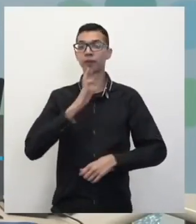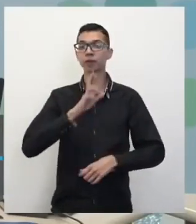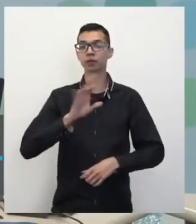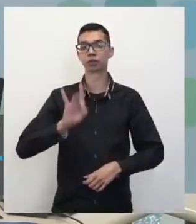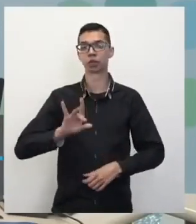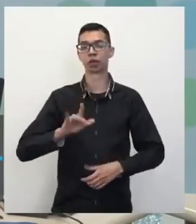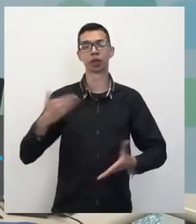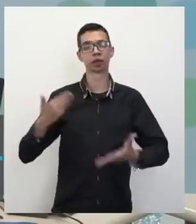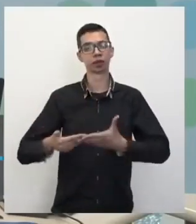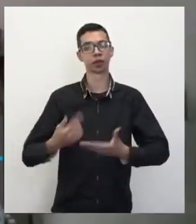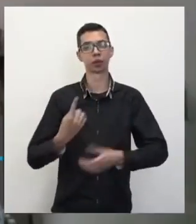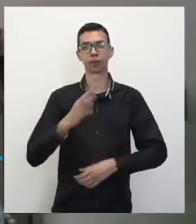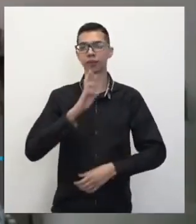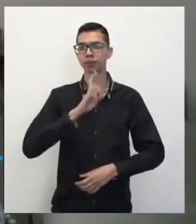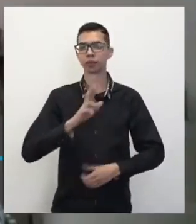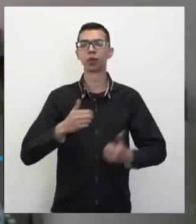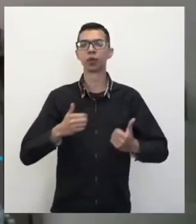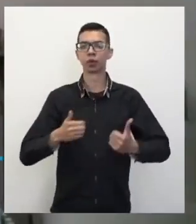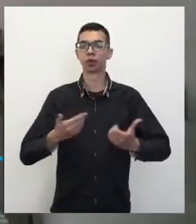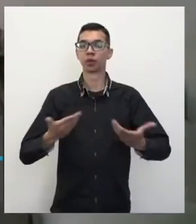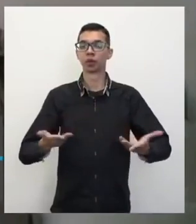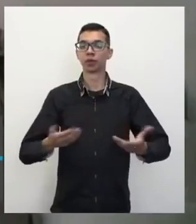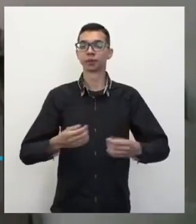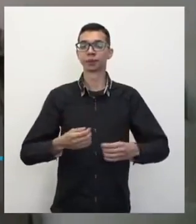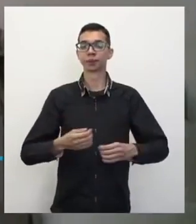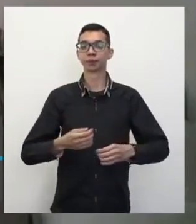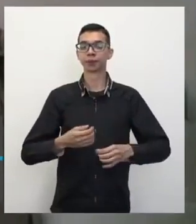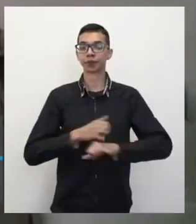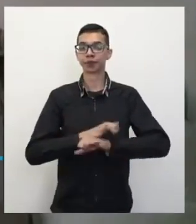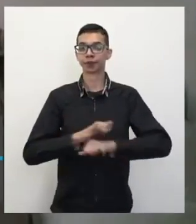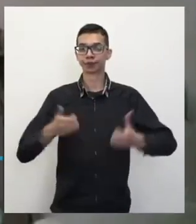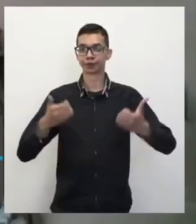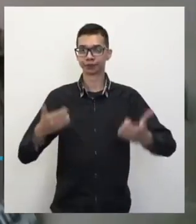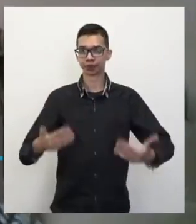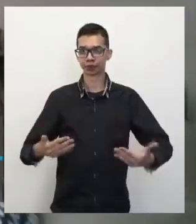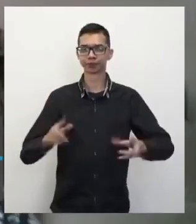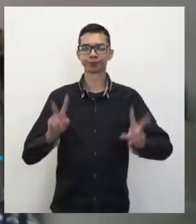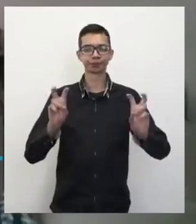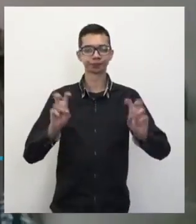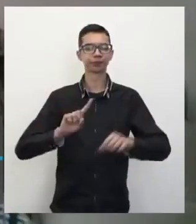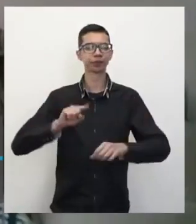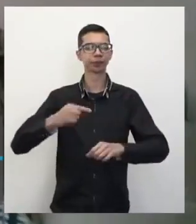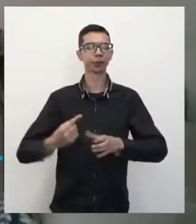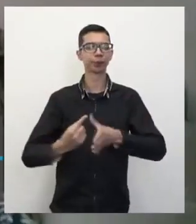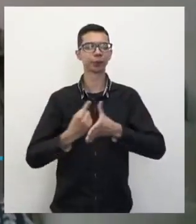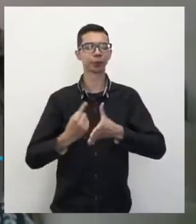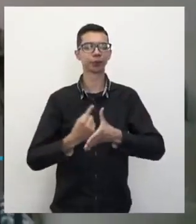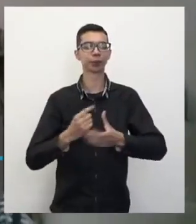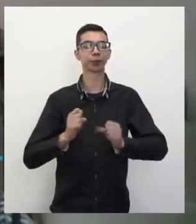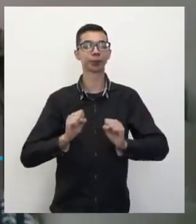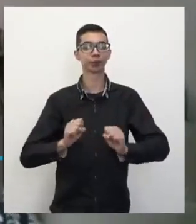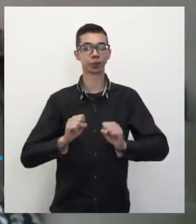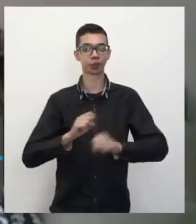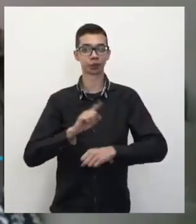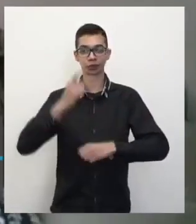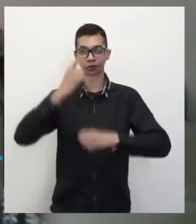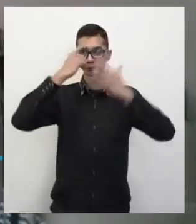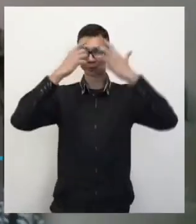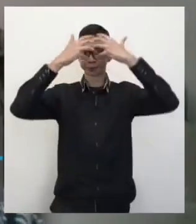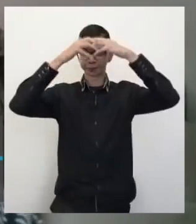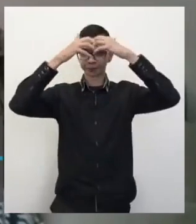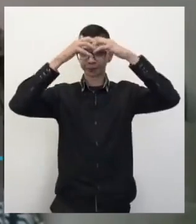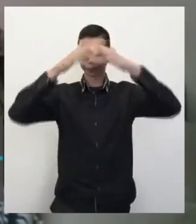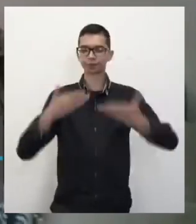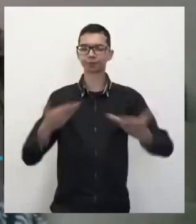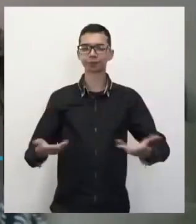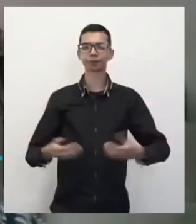agora. tá, então vamos lá. Vamos falar sobre essa, e depois tem uma pergunta que eles vão poder fazer uma reflexão, então.